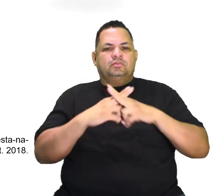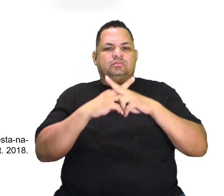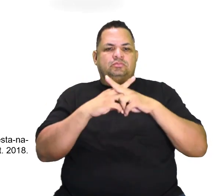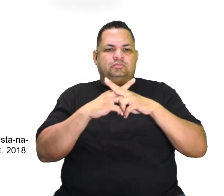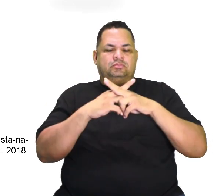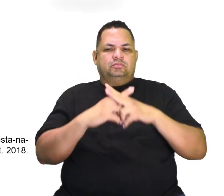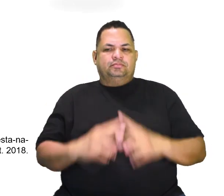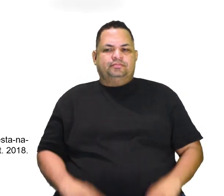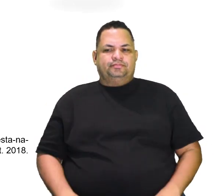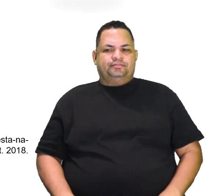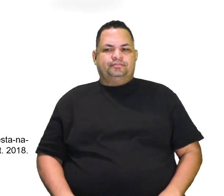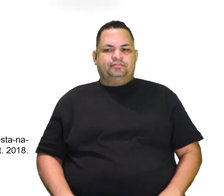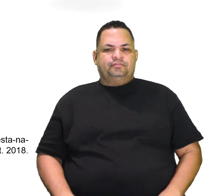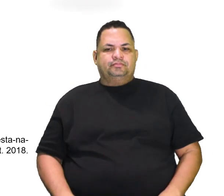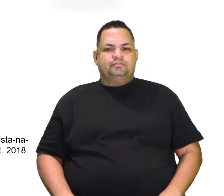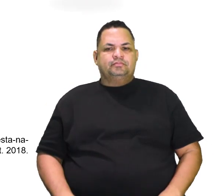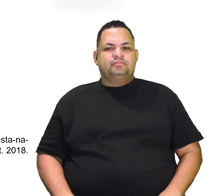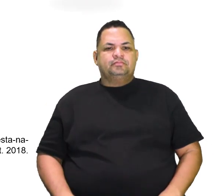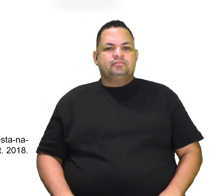Guajará-Mirim.